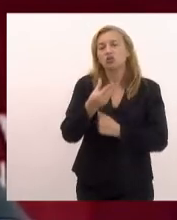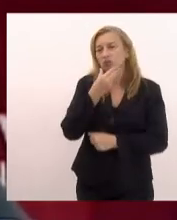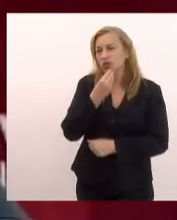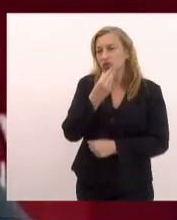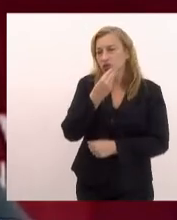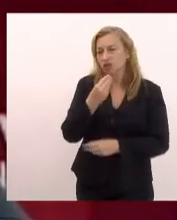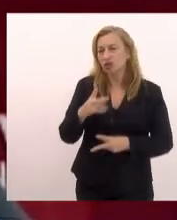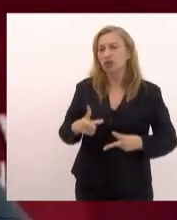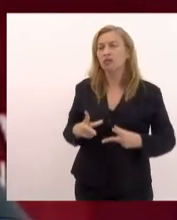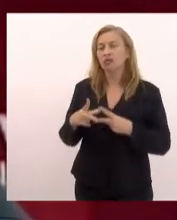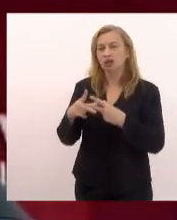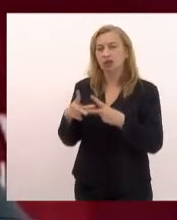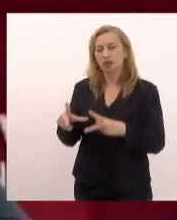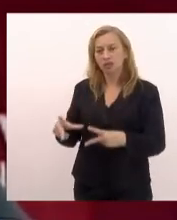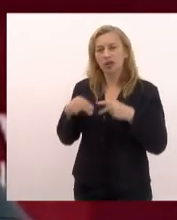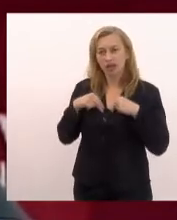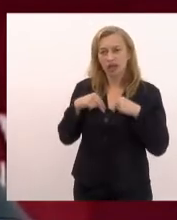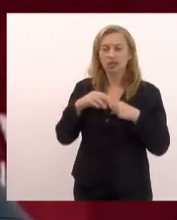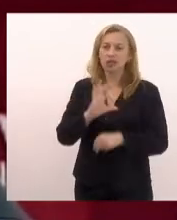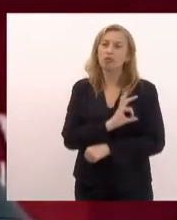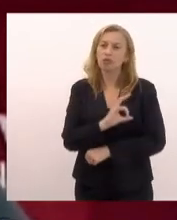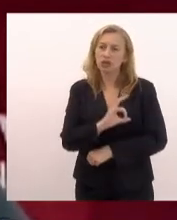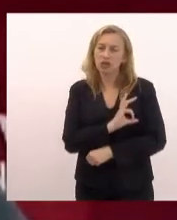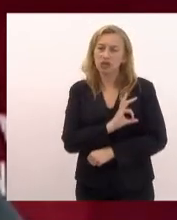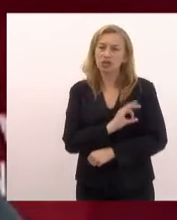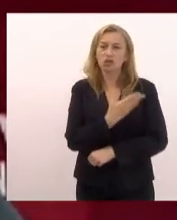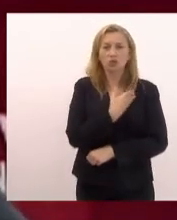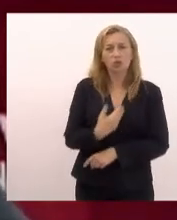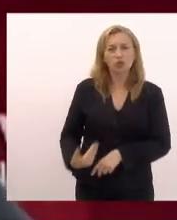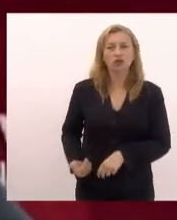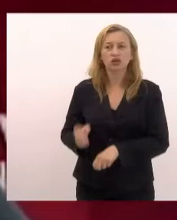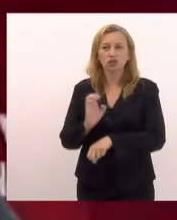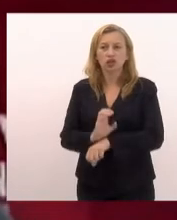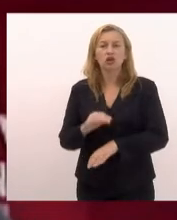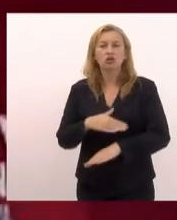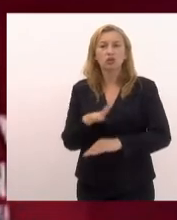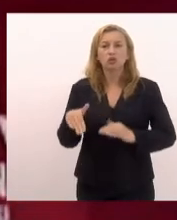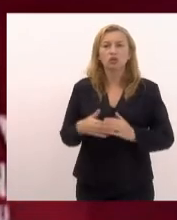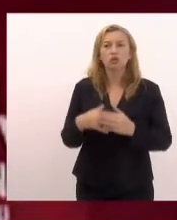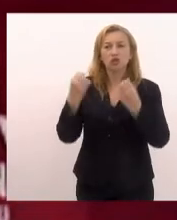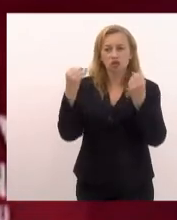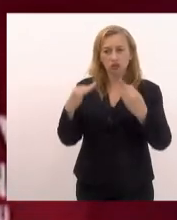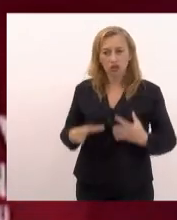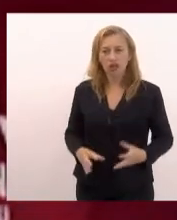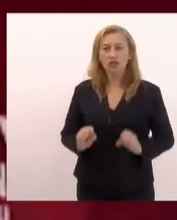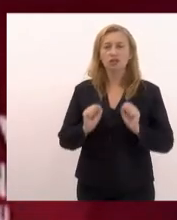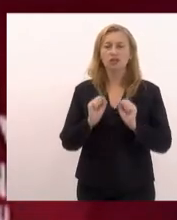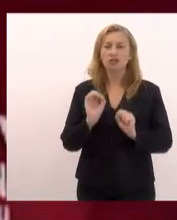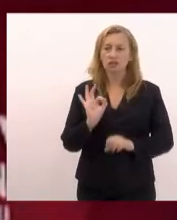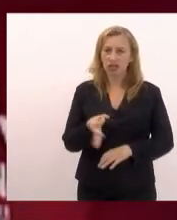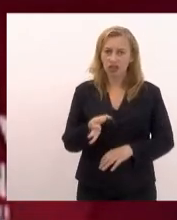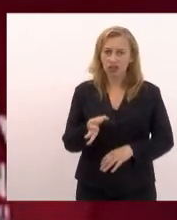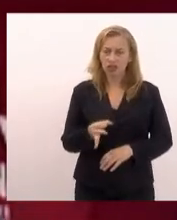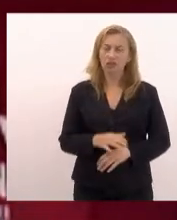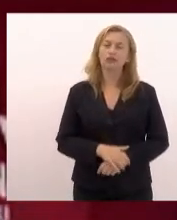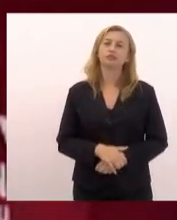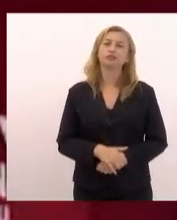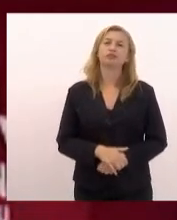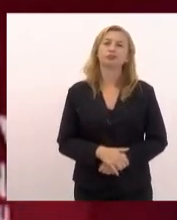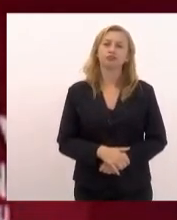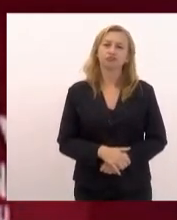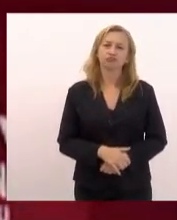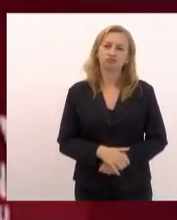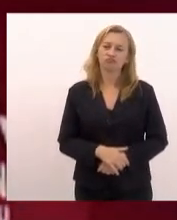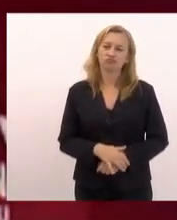merece da Polícia Civil, do Governo do Estado, todos os esclarecimentos que possam elucidar esse